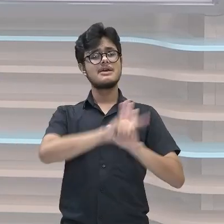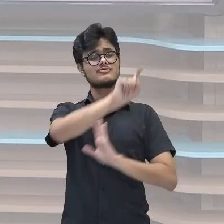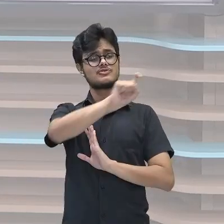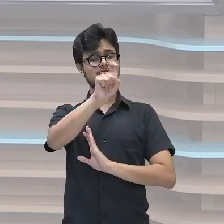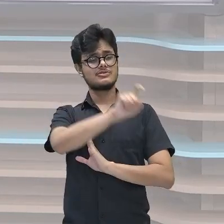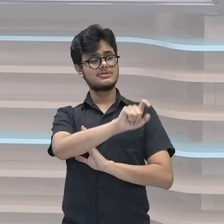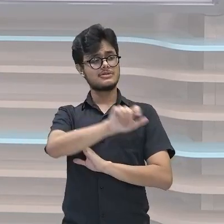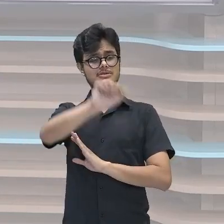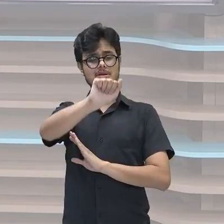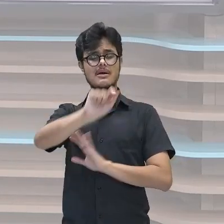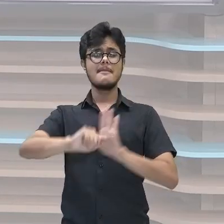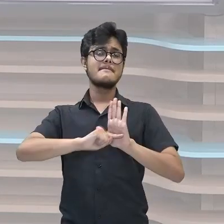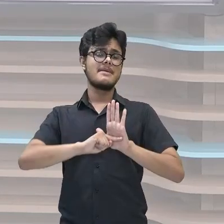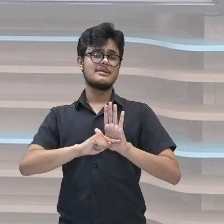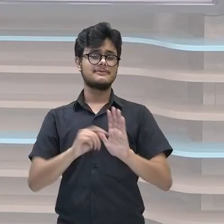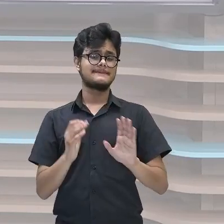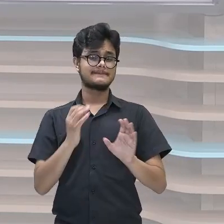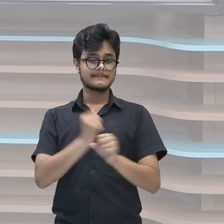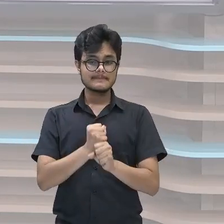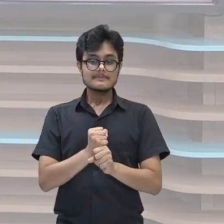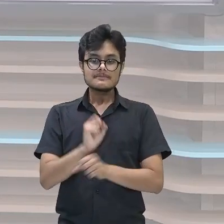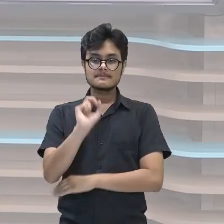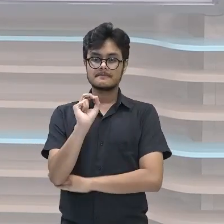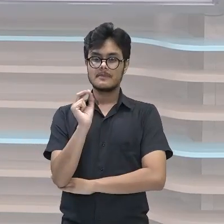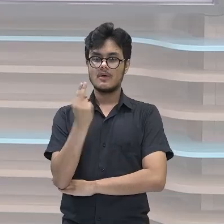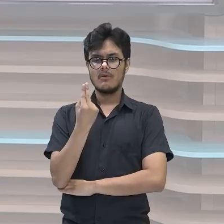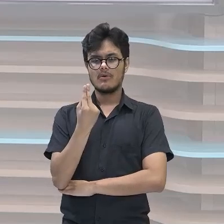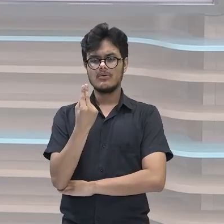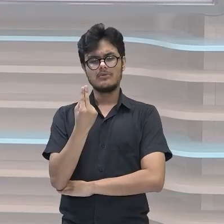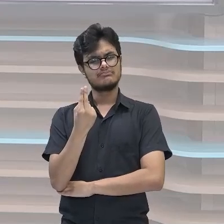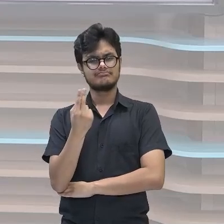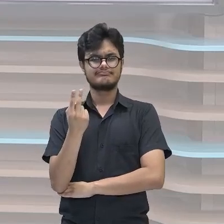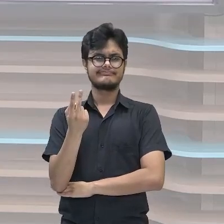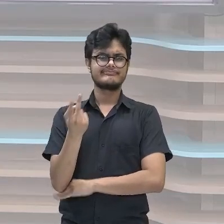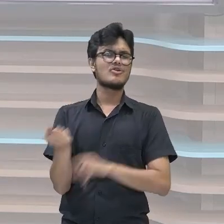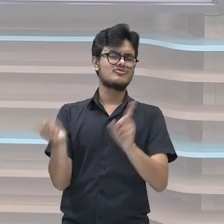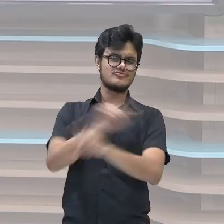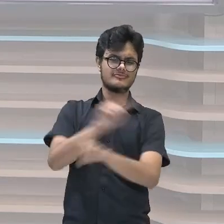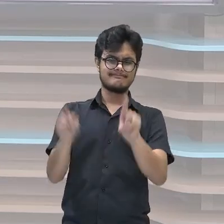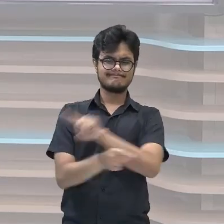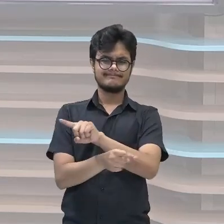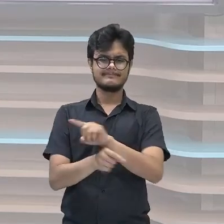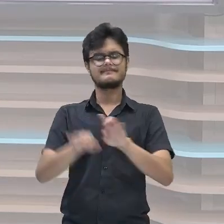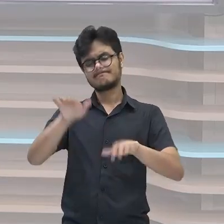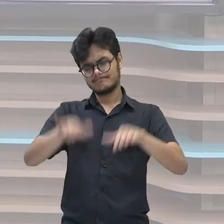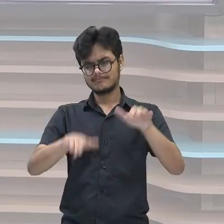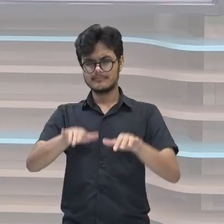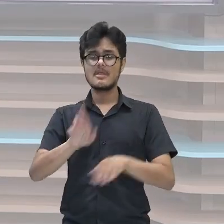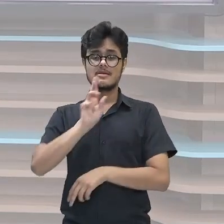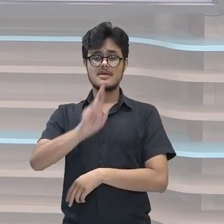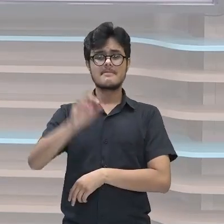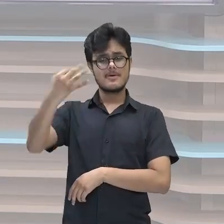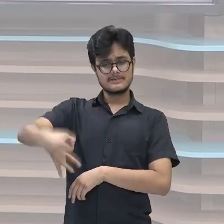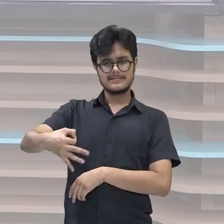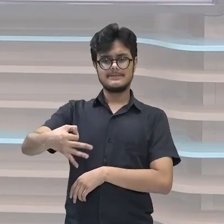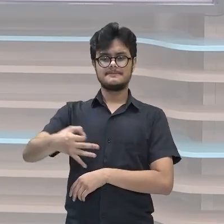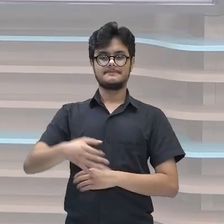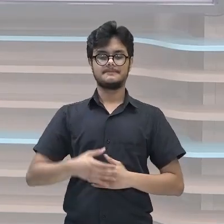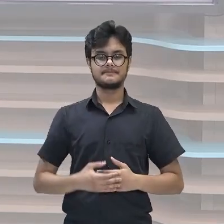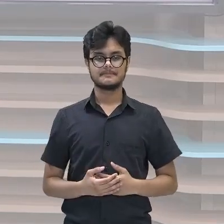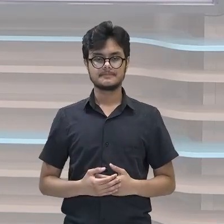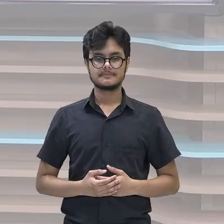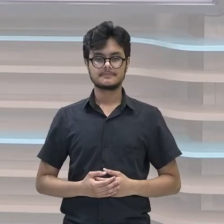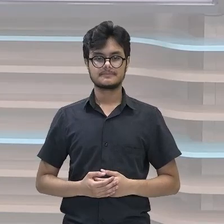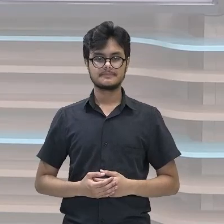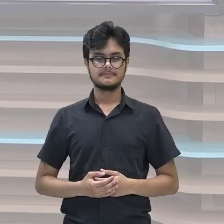a, certo? Ou você pode calcular também x do a menos o x do b, né, vai dar o mesmo resultado. Se a gente tivesse